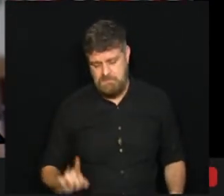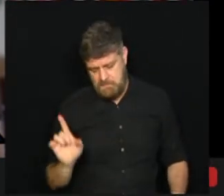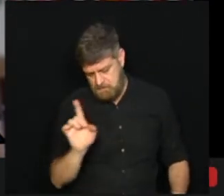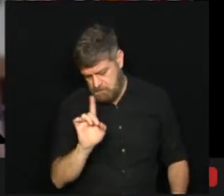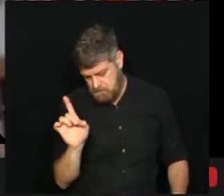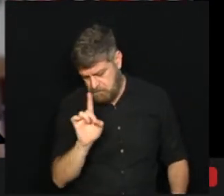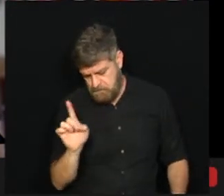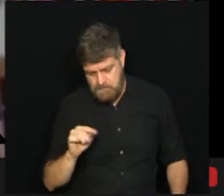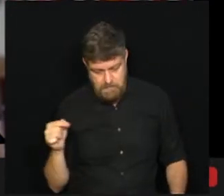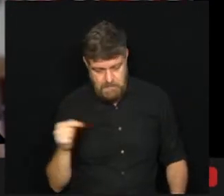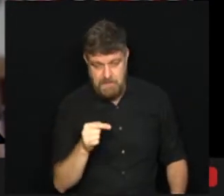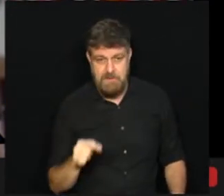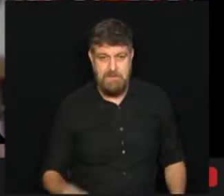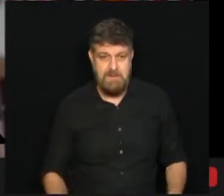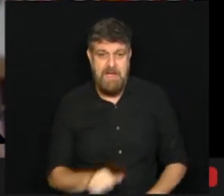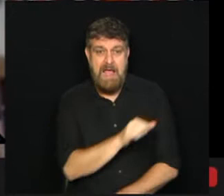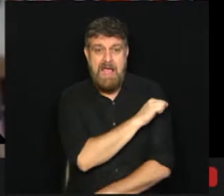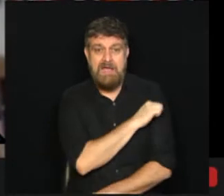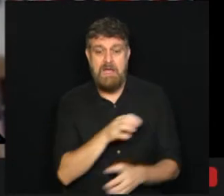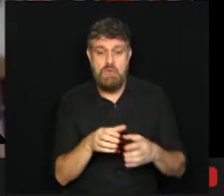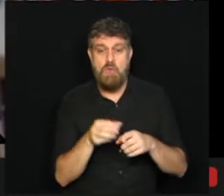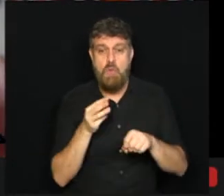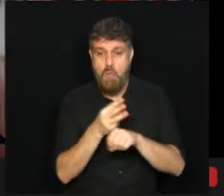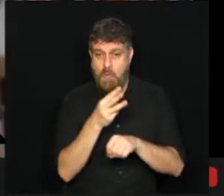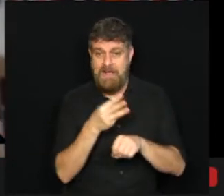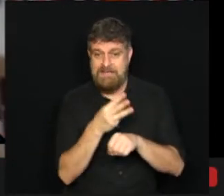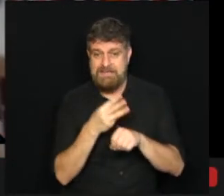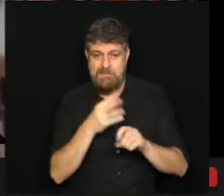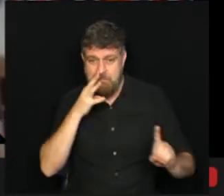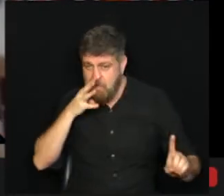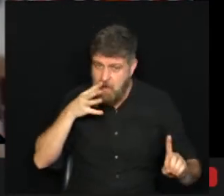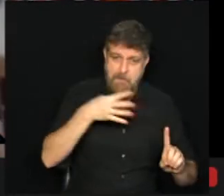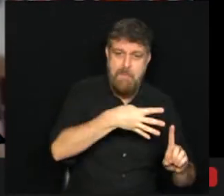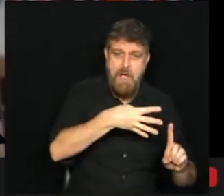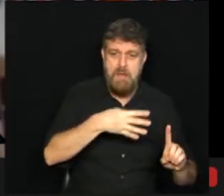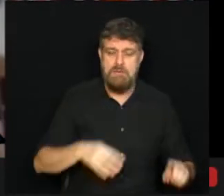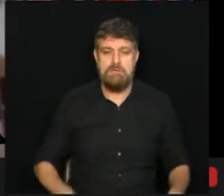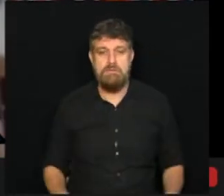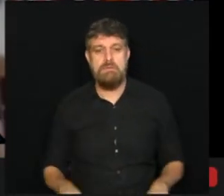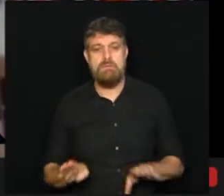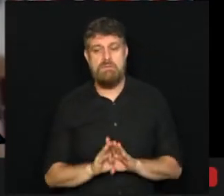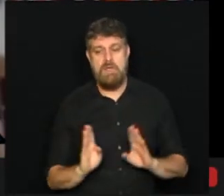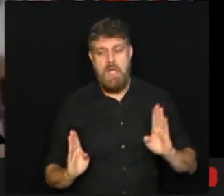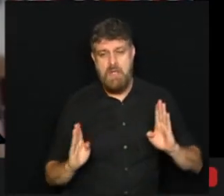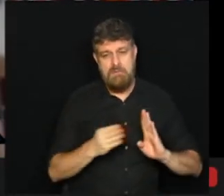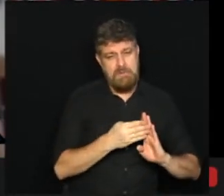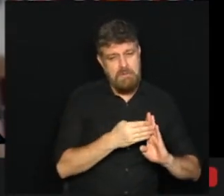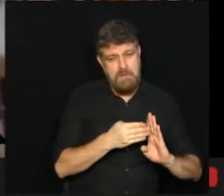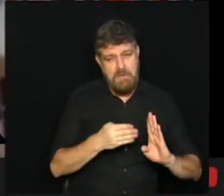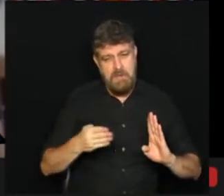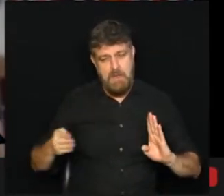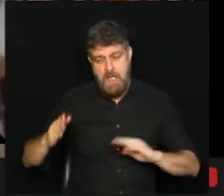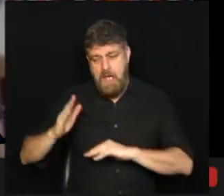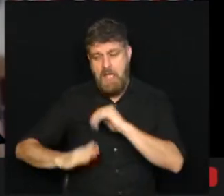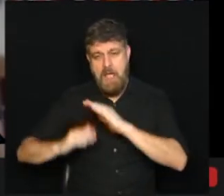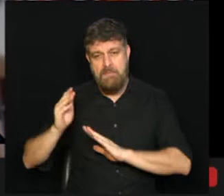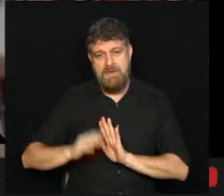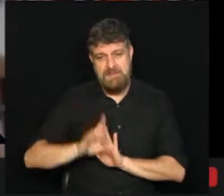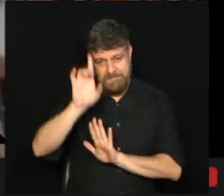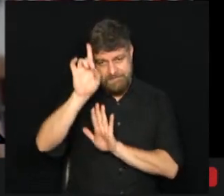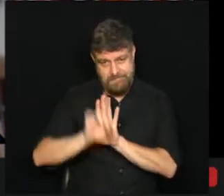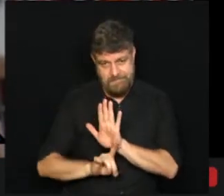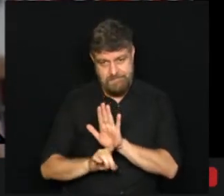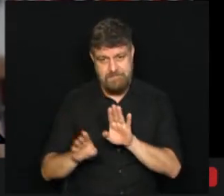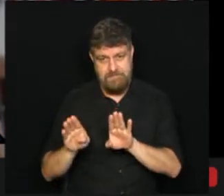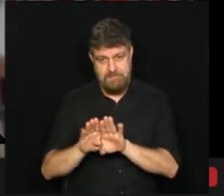criança foi exposta no grupo de WhatsApp, foi exposta pela atuação da coordenação e da coordenação